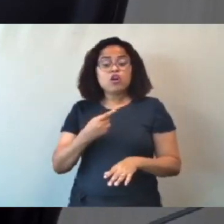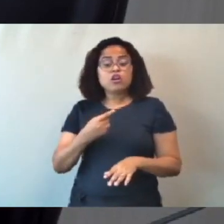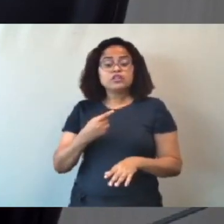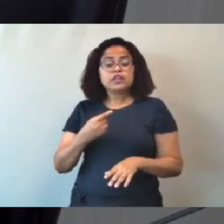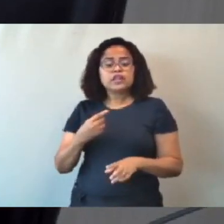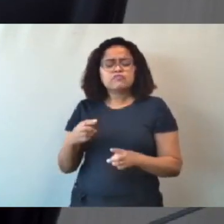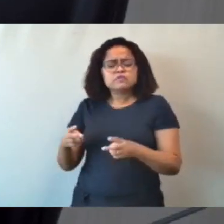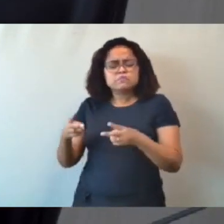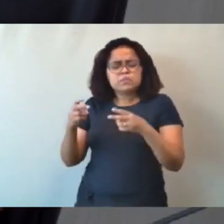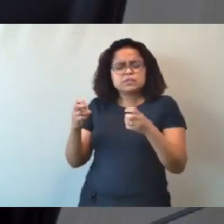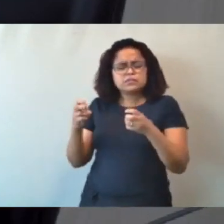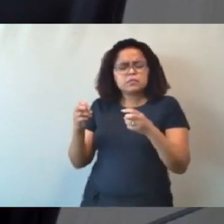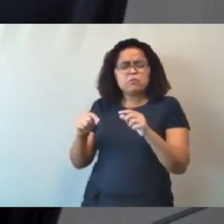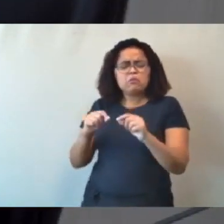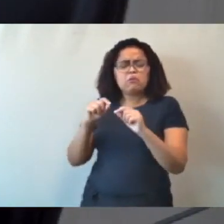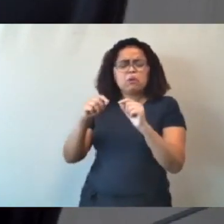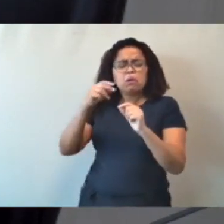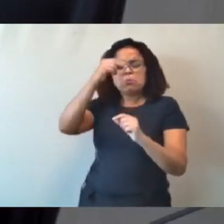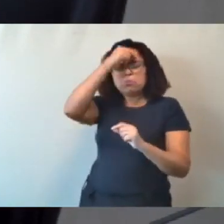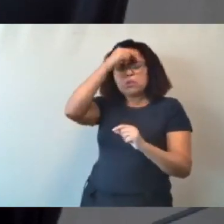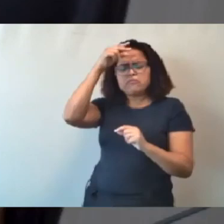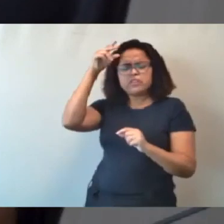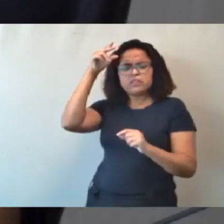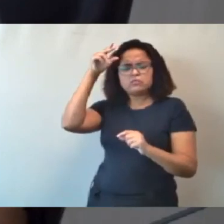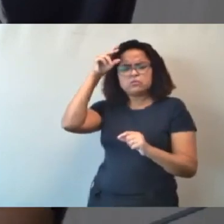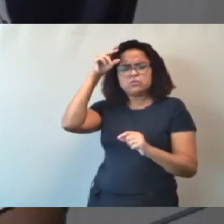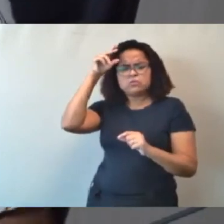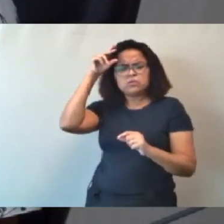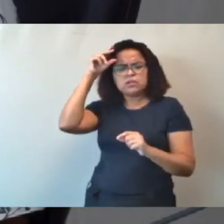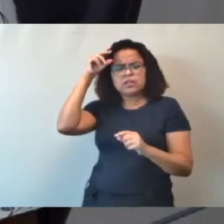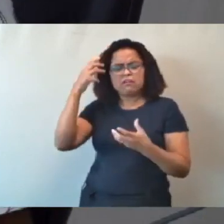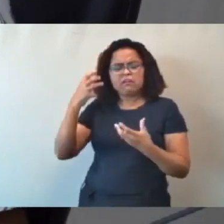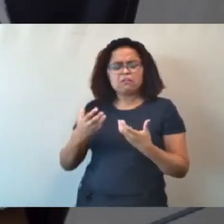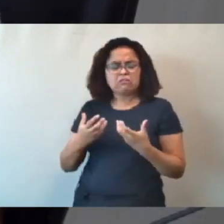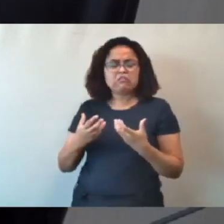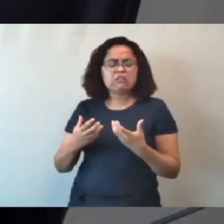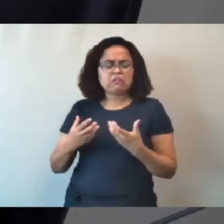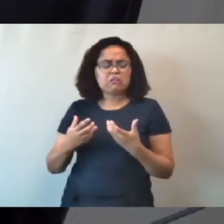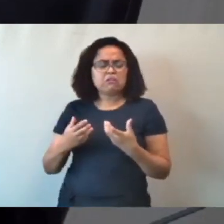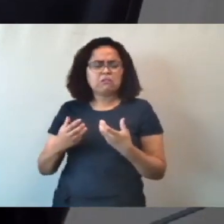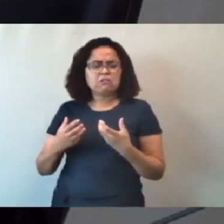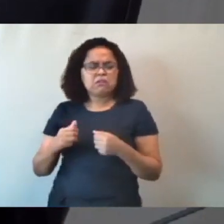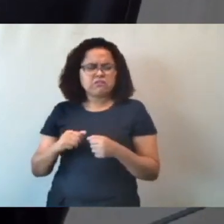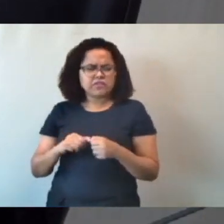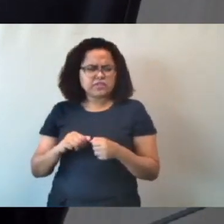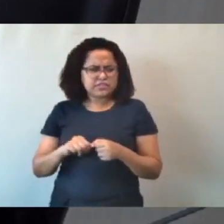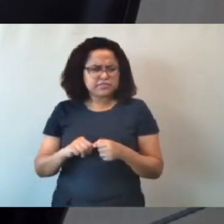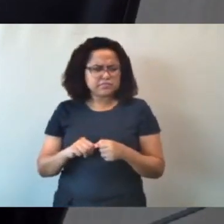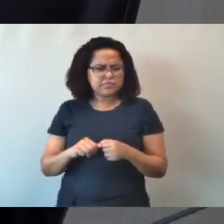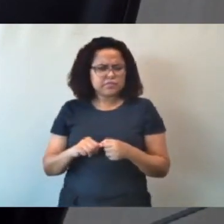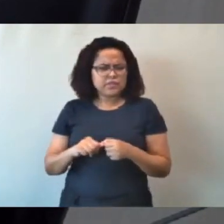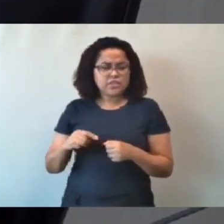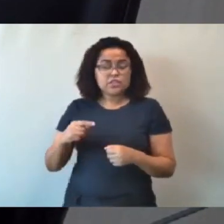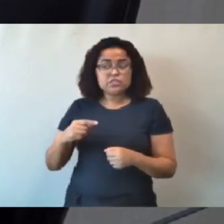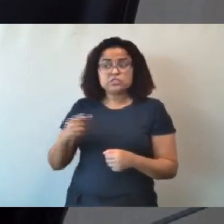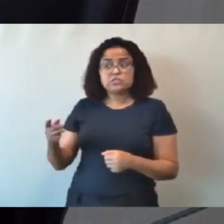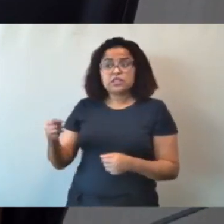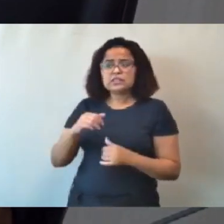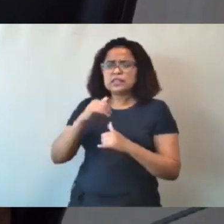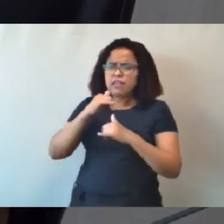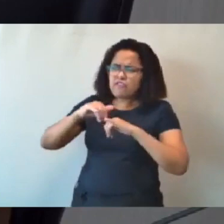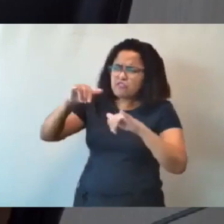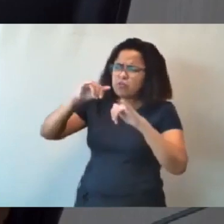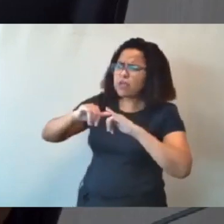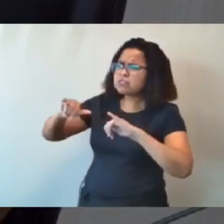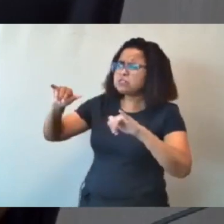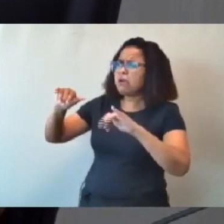Horizonte, né, para não ficar, às vezes, aquela questão de você trazer uma informação e passar para os comerciantes, e